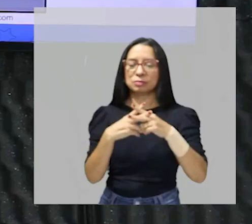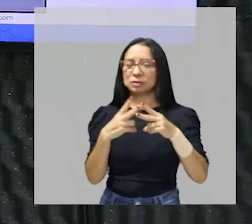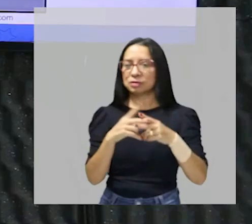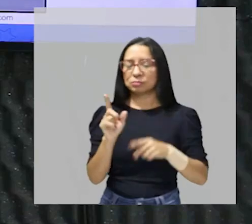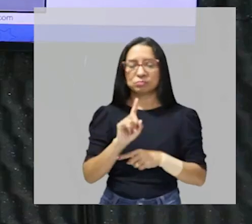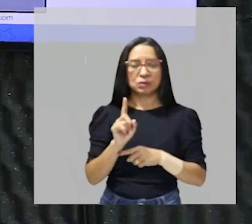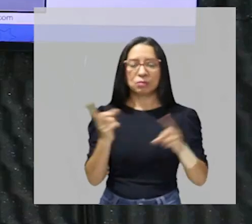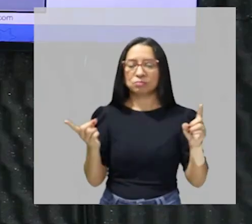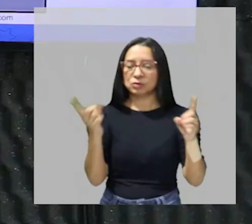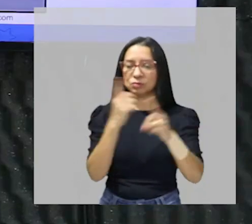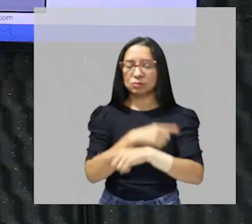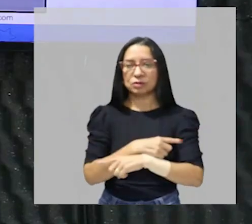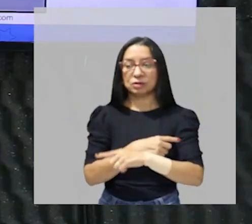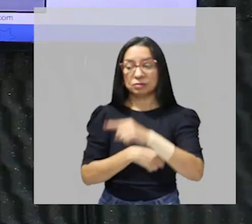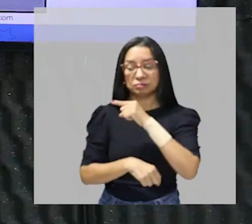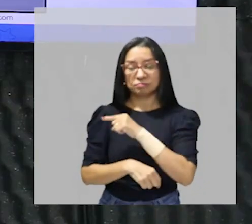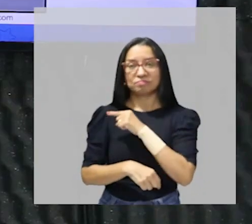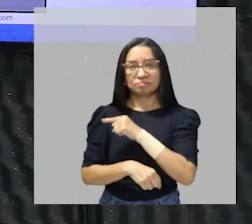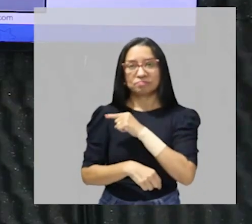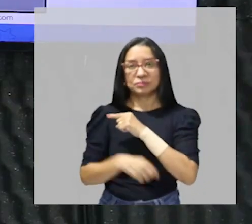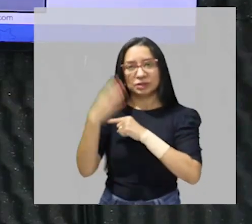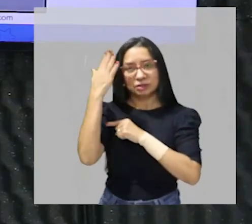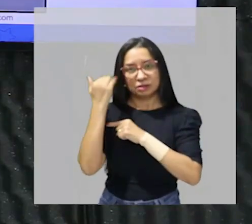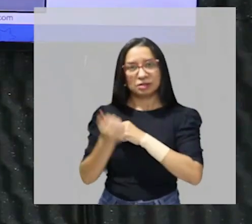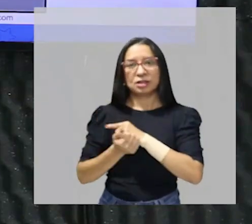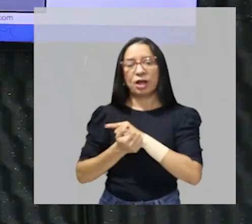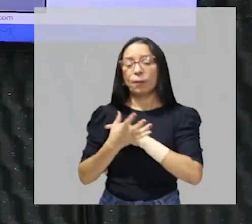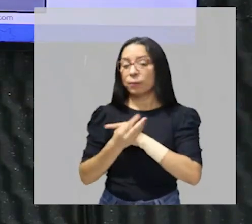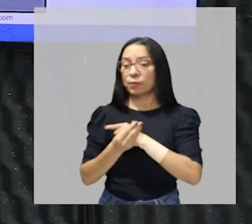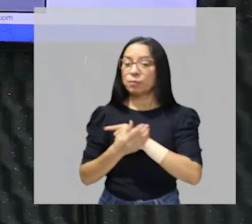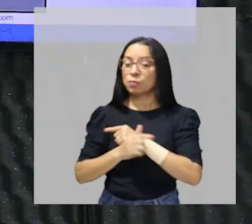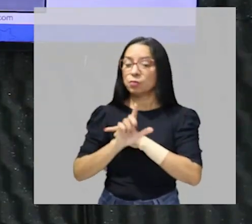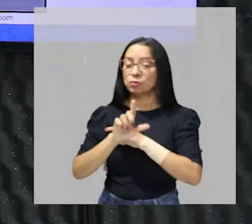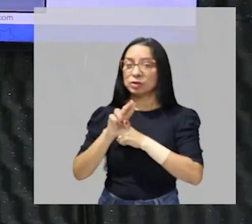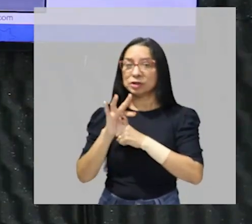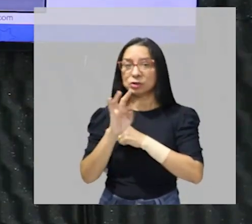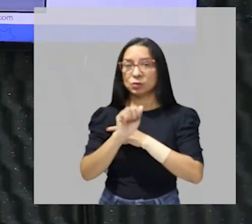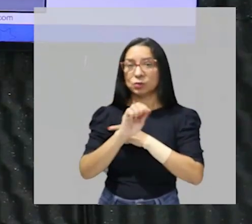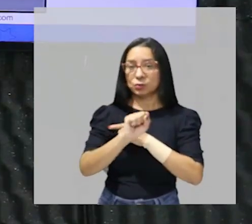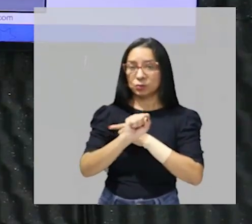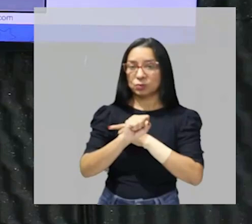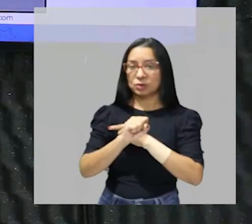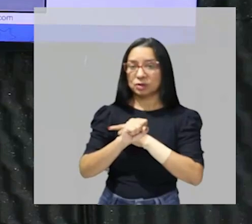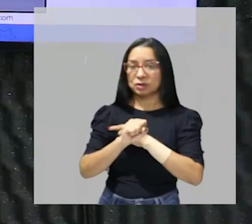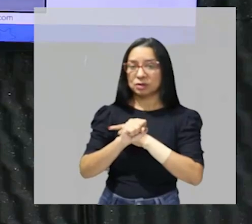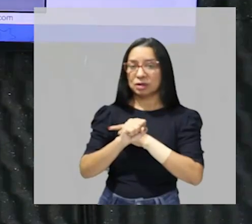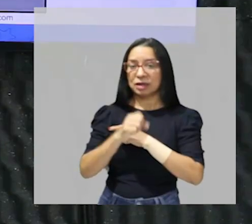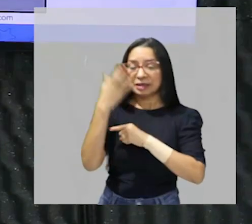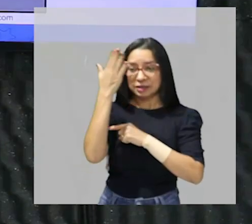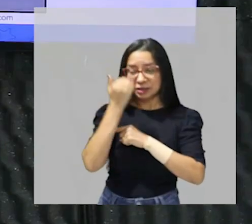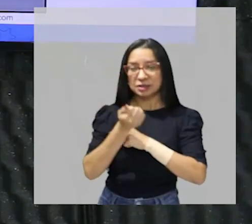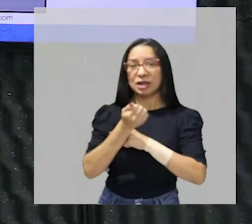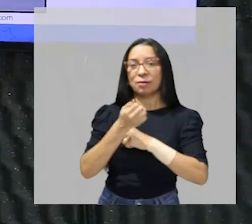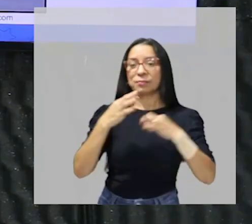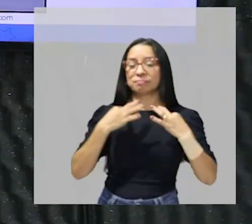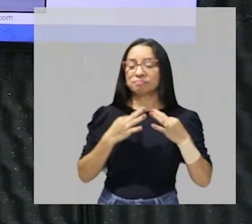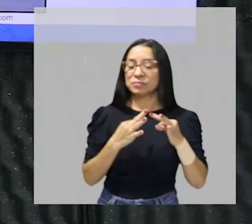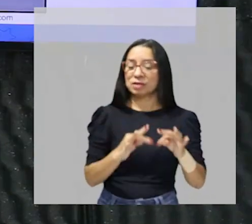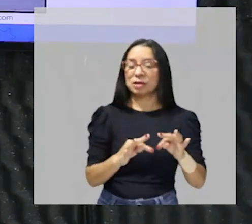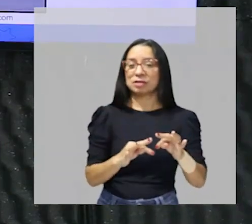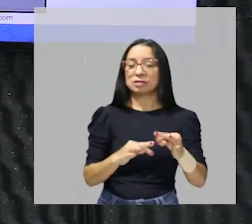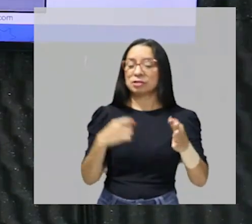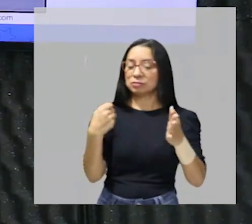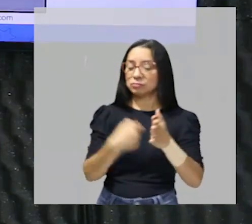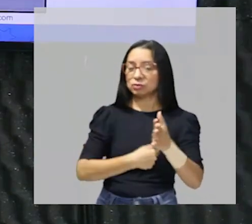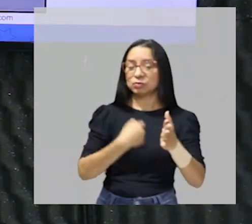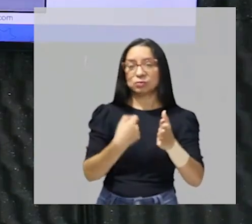pelo contrário. Aquele cara, ele sabe muito das lutas, ele tem domínio de determinada técnica de luta, mas